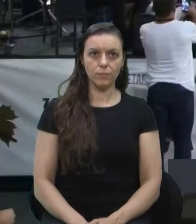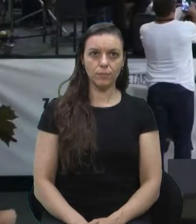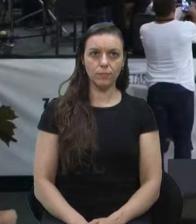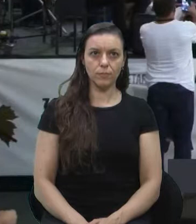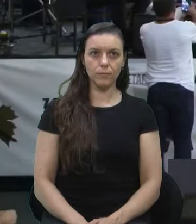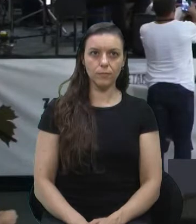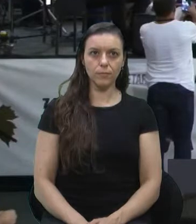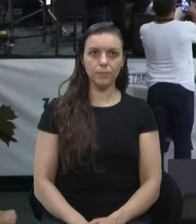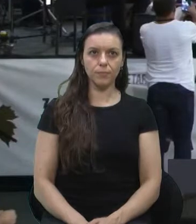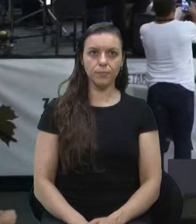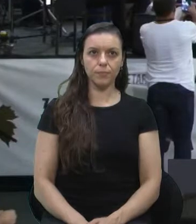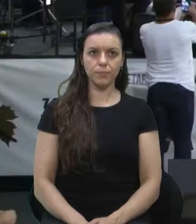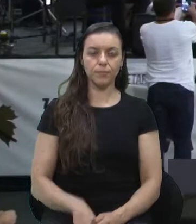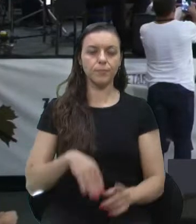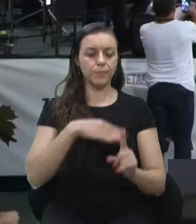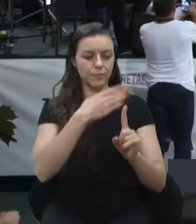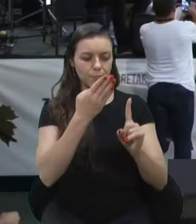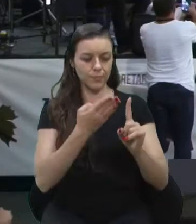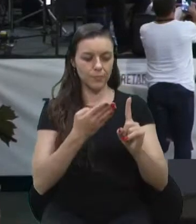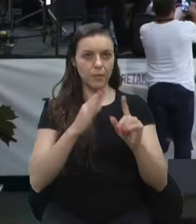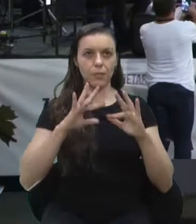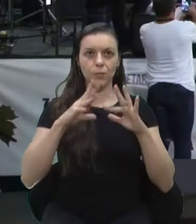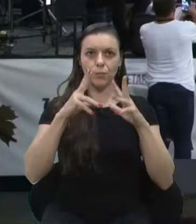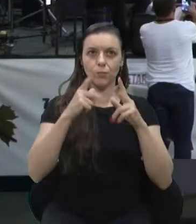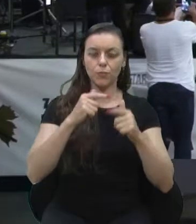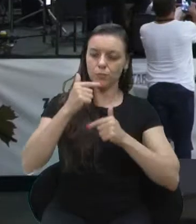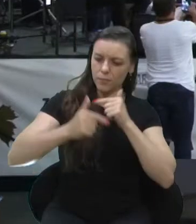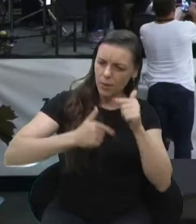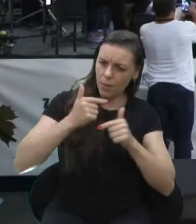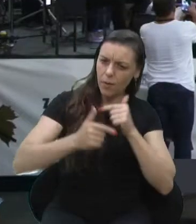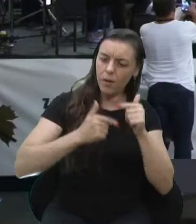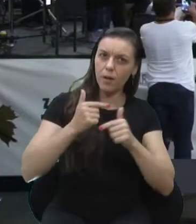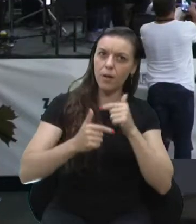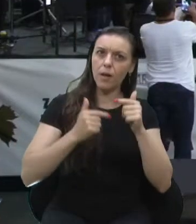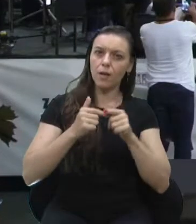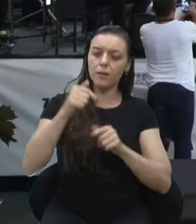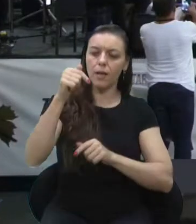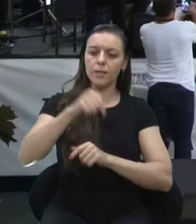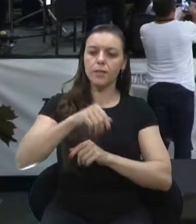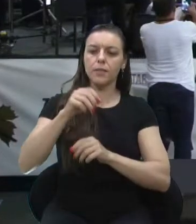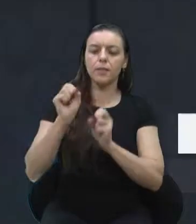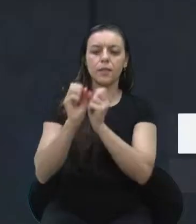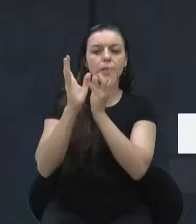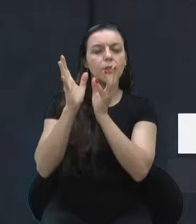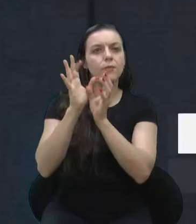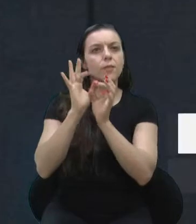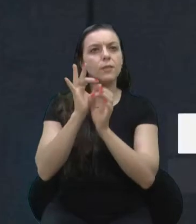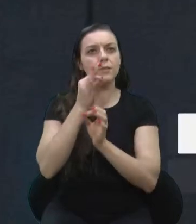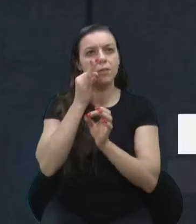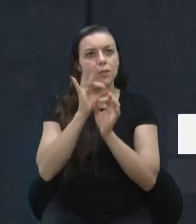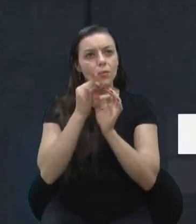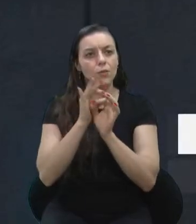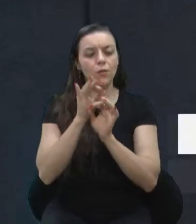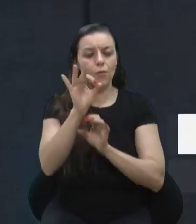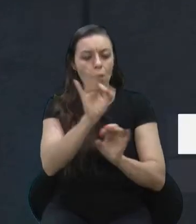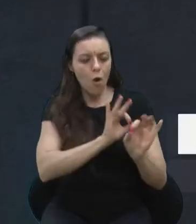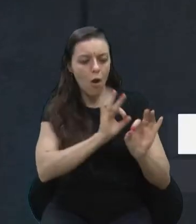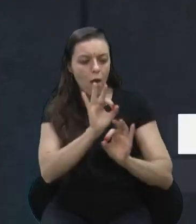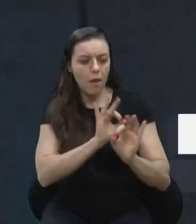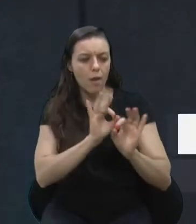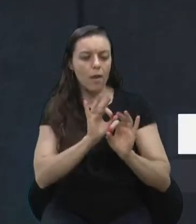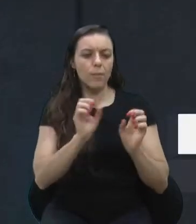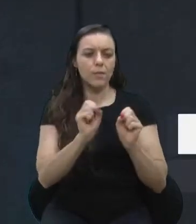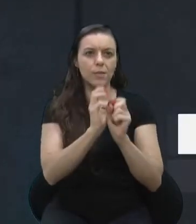meu voto de congratulação hoje é a todos aqueles que trabalharam anônimo aqui na Festa da Uva, preparando para que essa